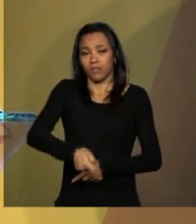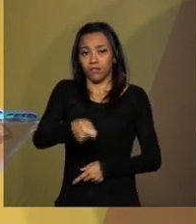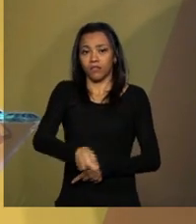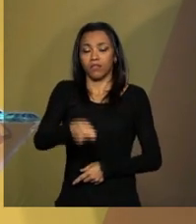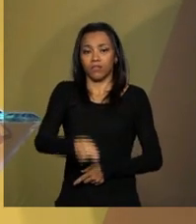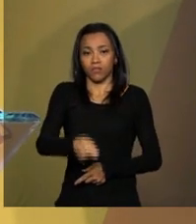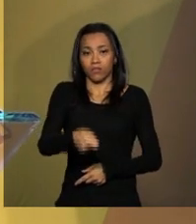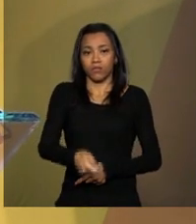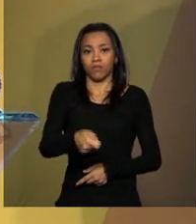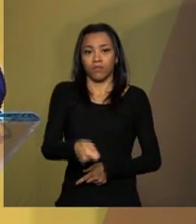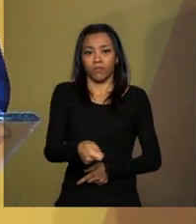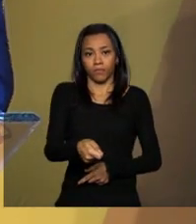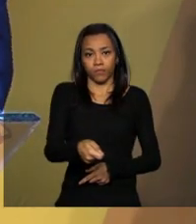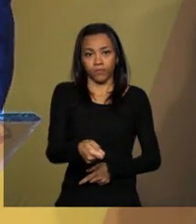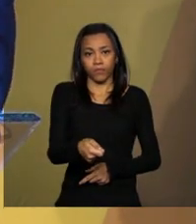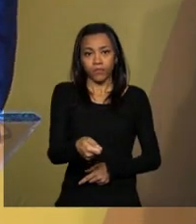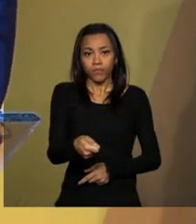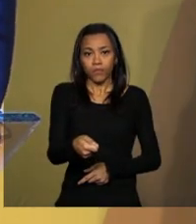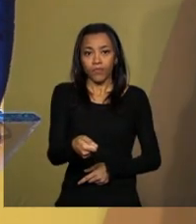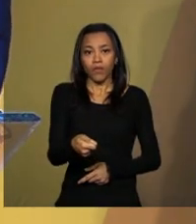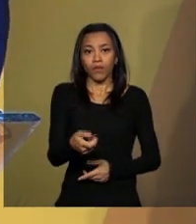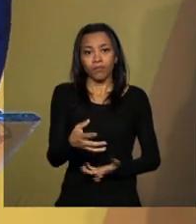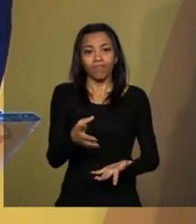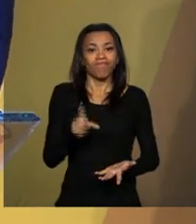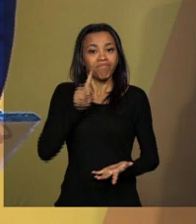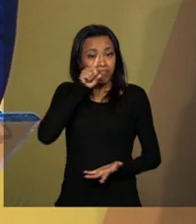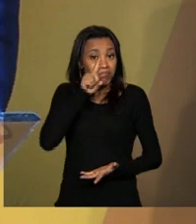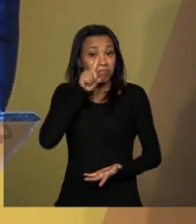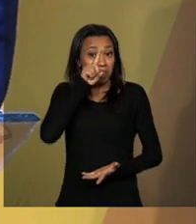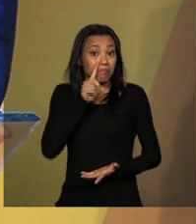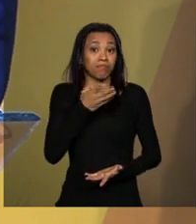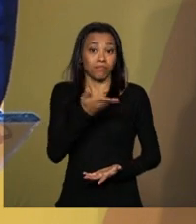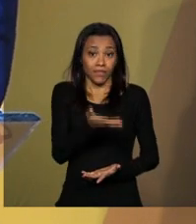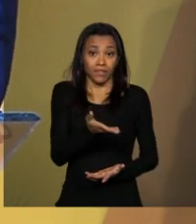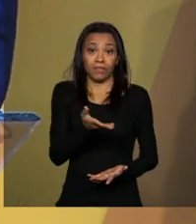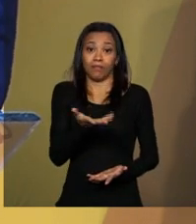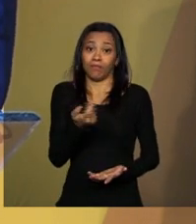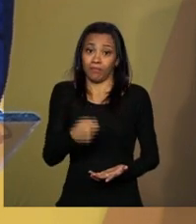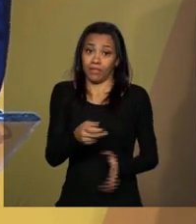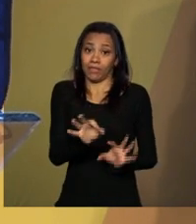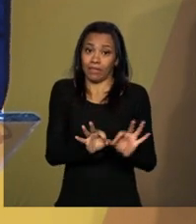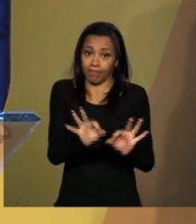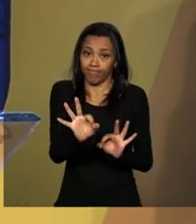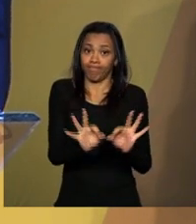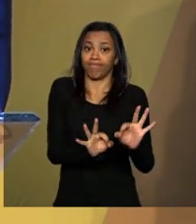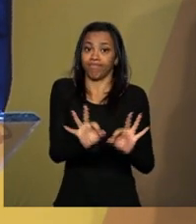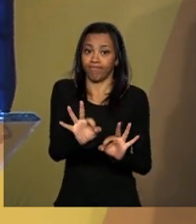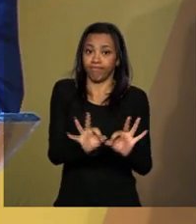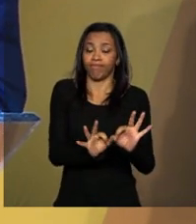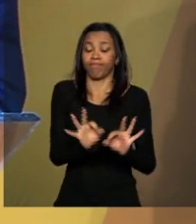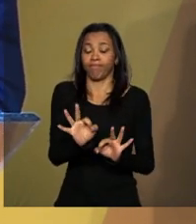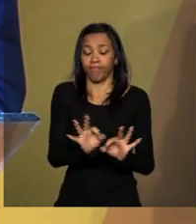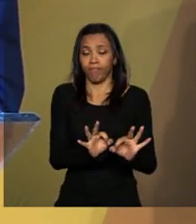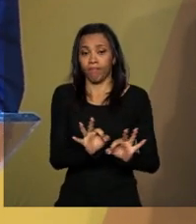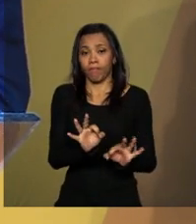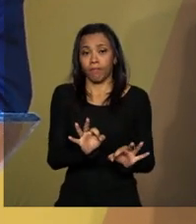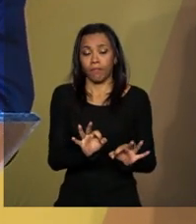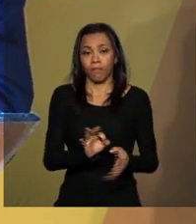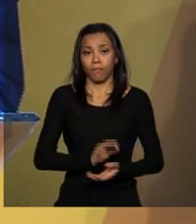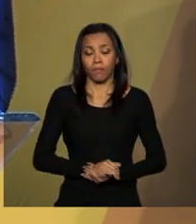Exige uma distribuição de risco bem estruturada e